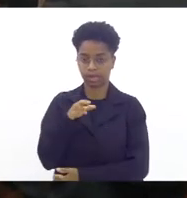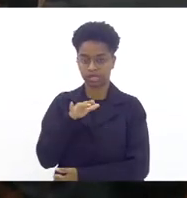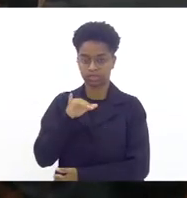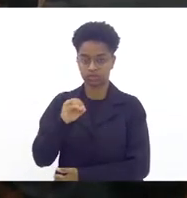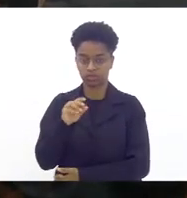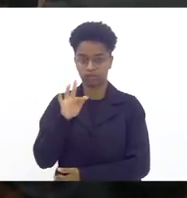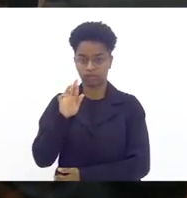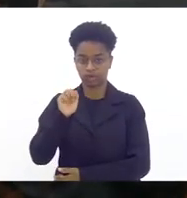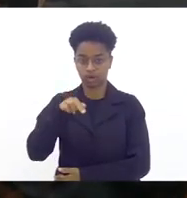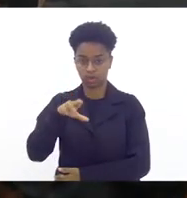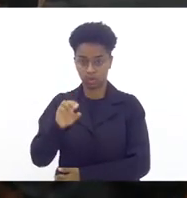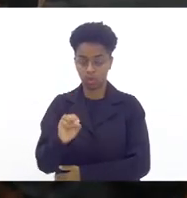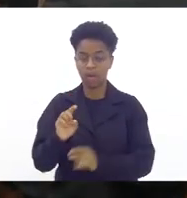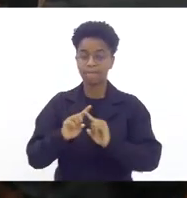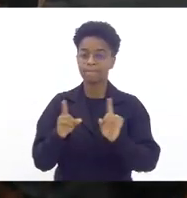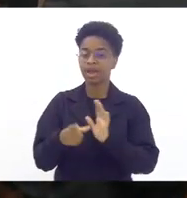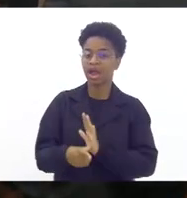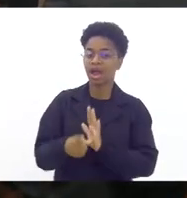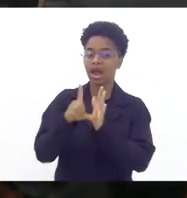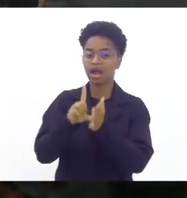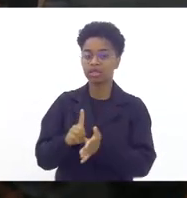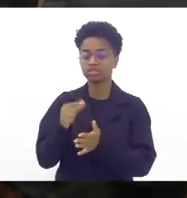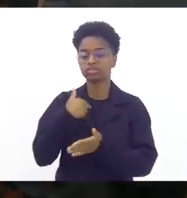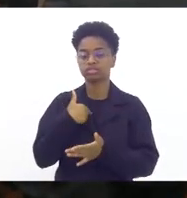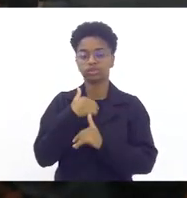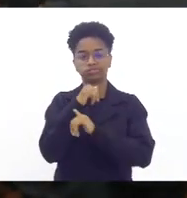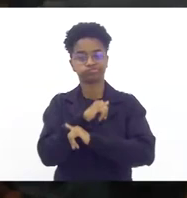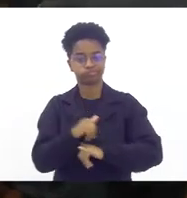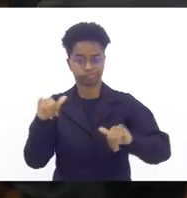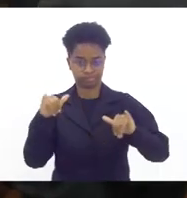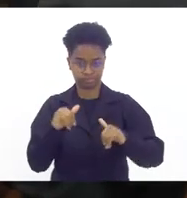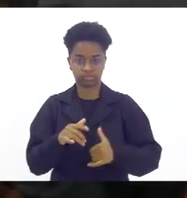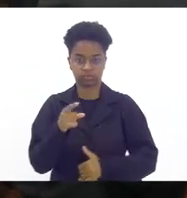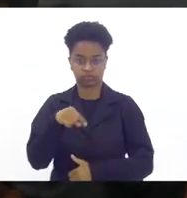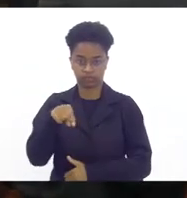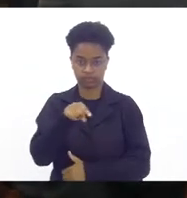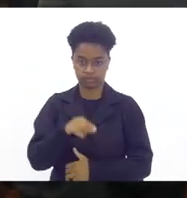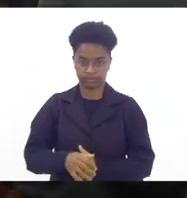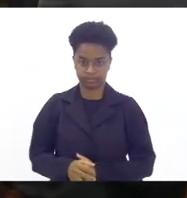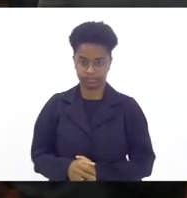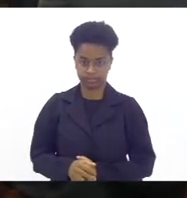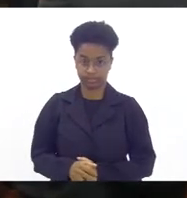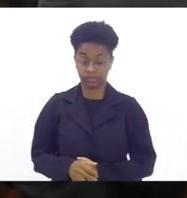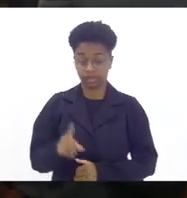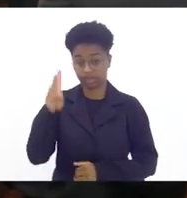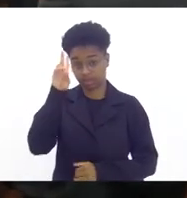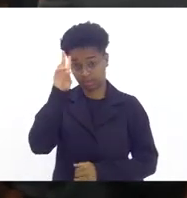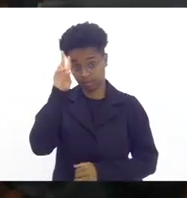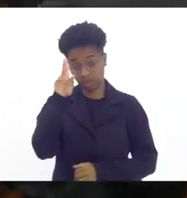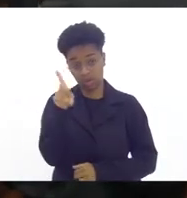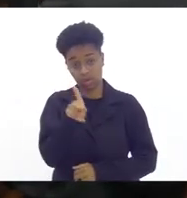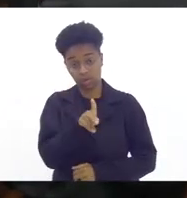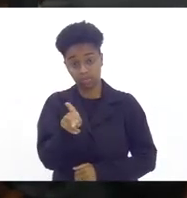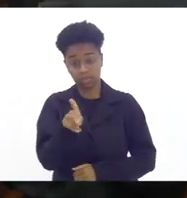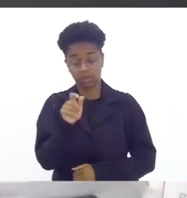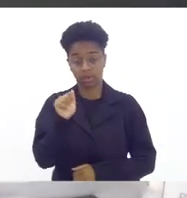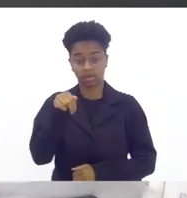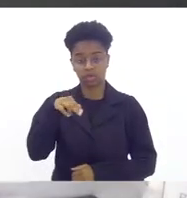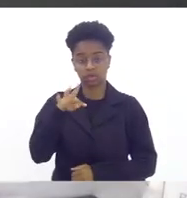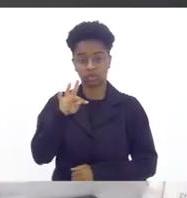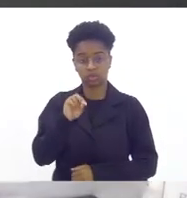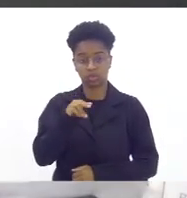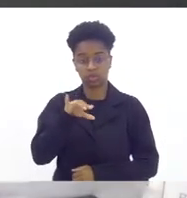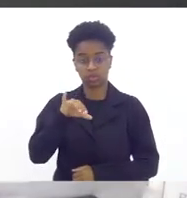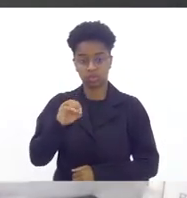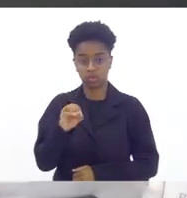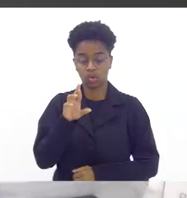Simpro, mas antes queria fazer uma constatação apenas, lembrando aqui o professor Antônio Rodrigues que está